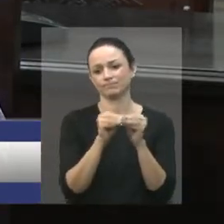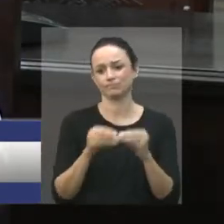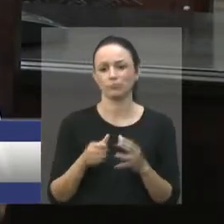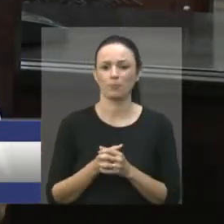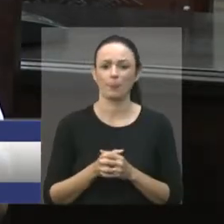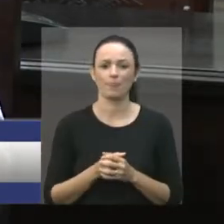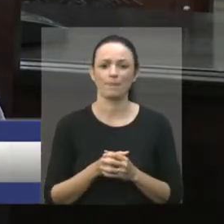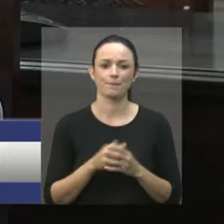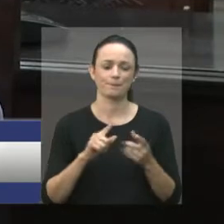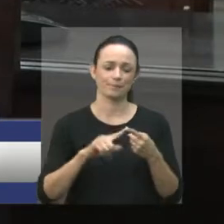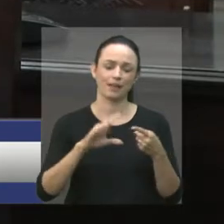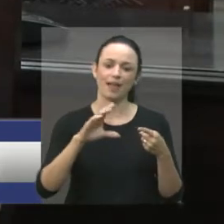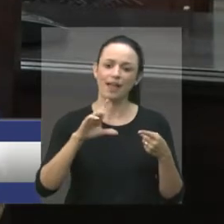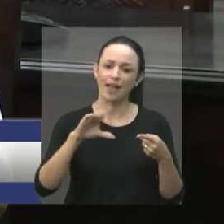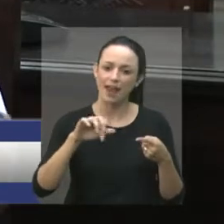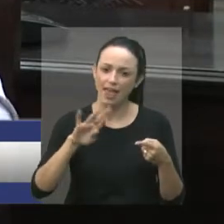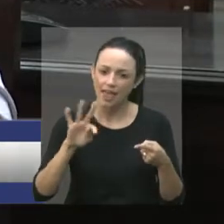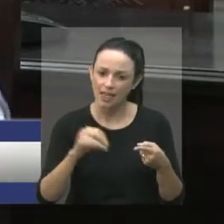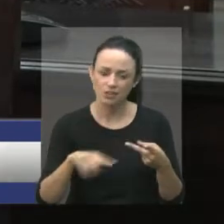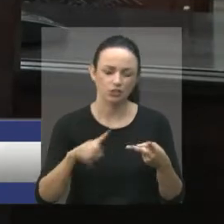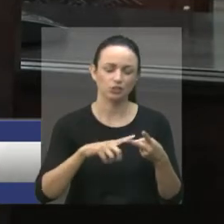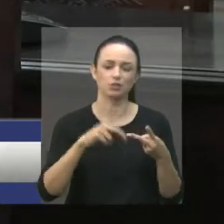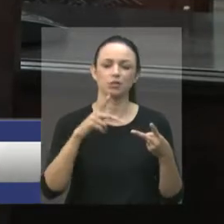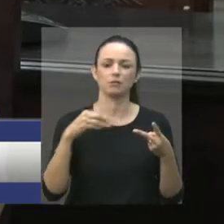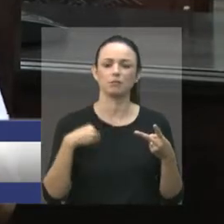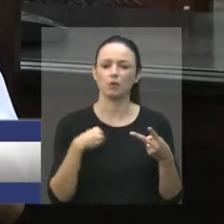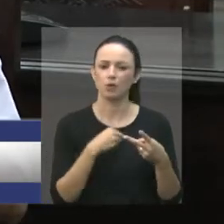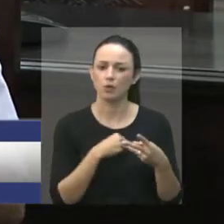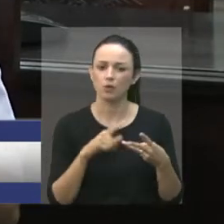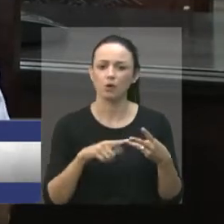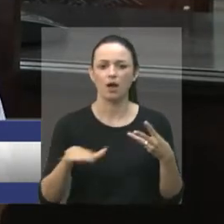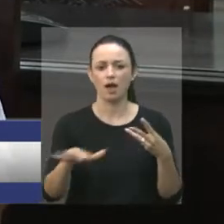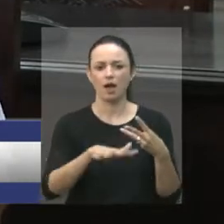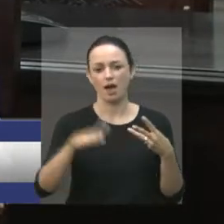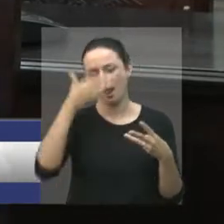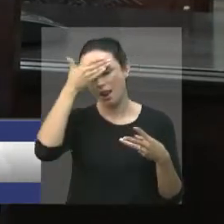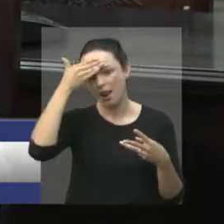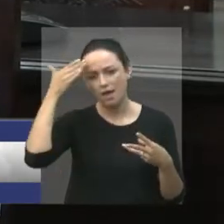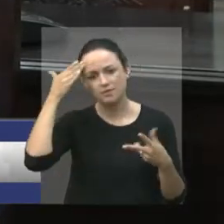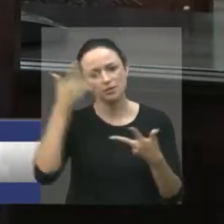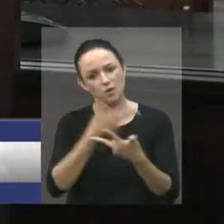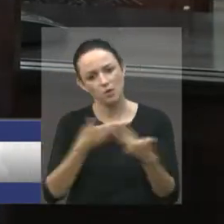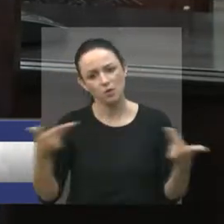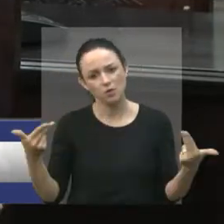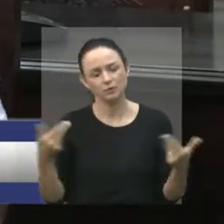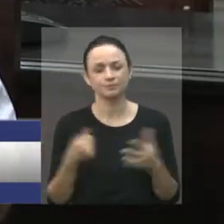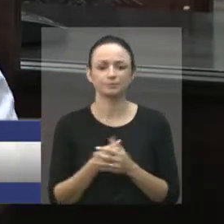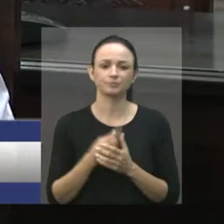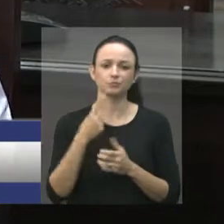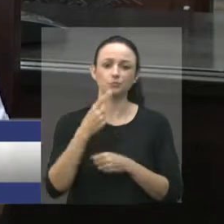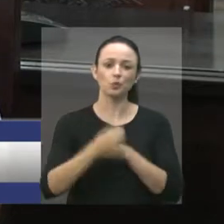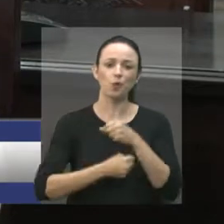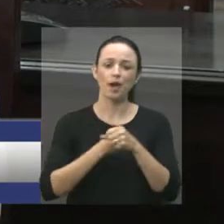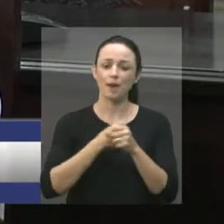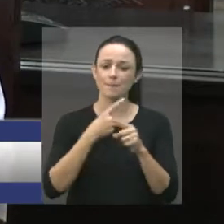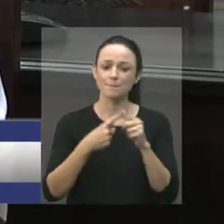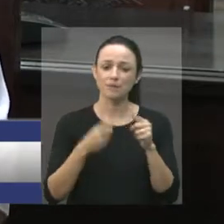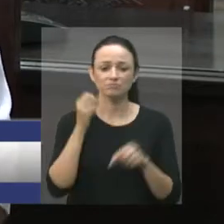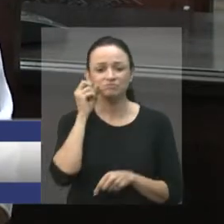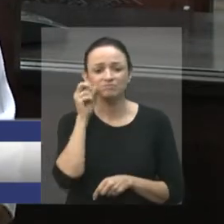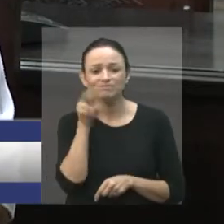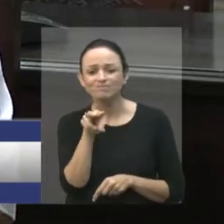É a creche, é o PAS, é a área de lazer, é essas coisas. E 1 ano e meio, a gente não está vendo